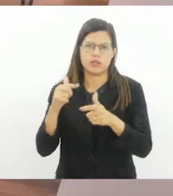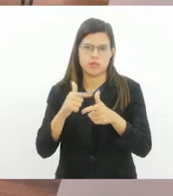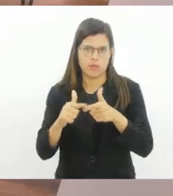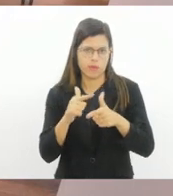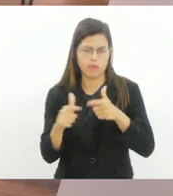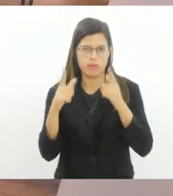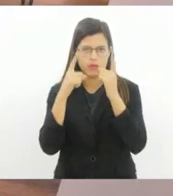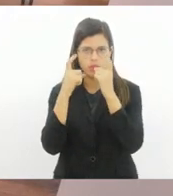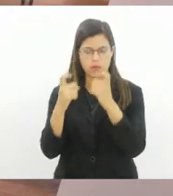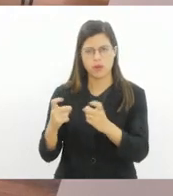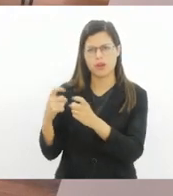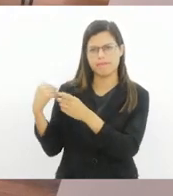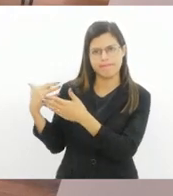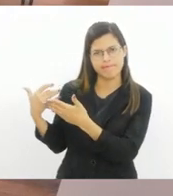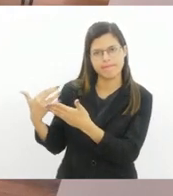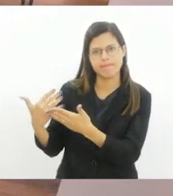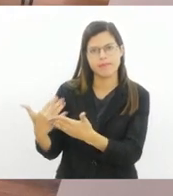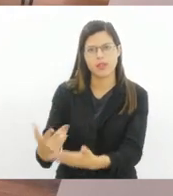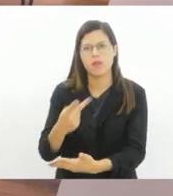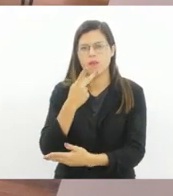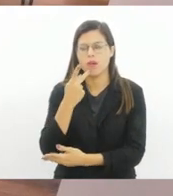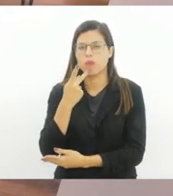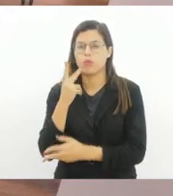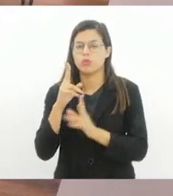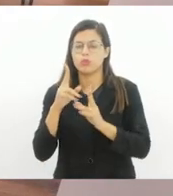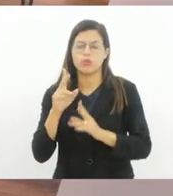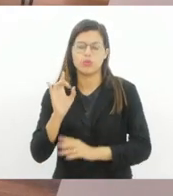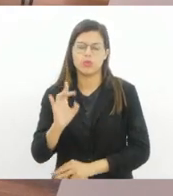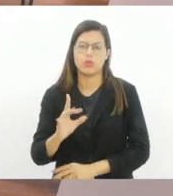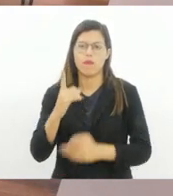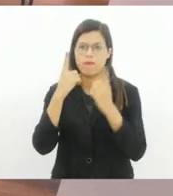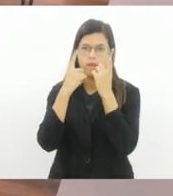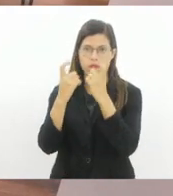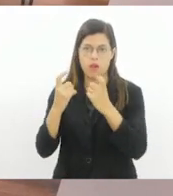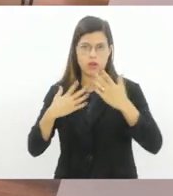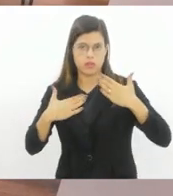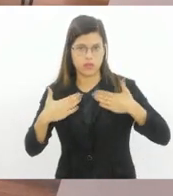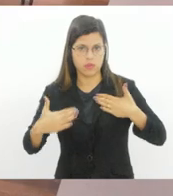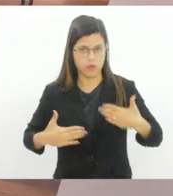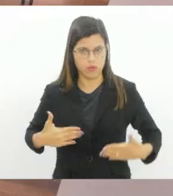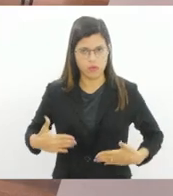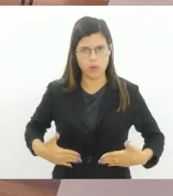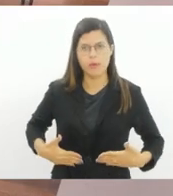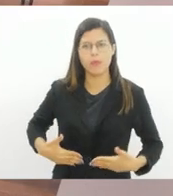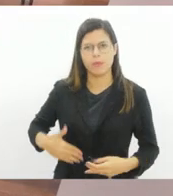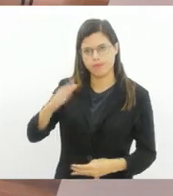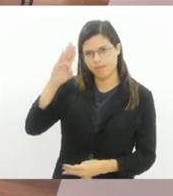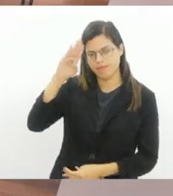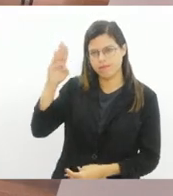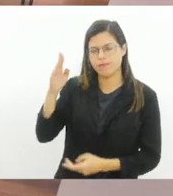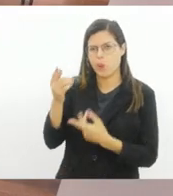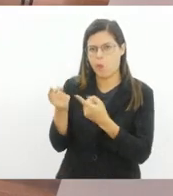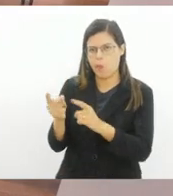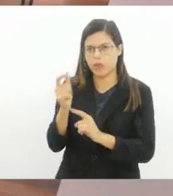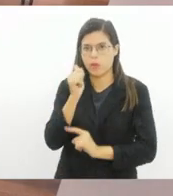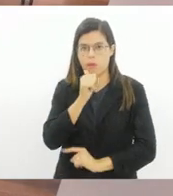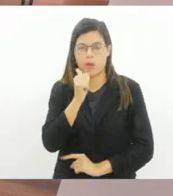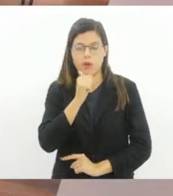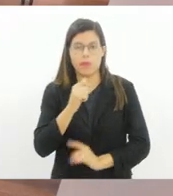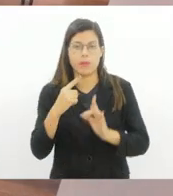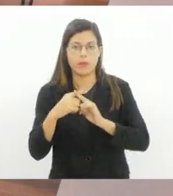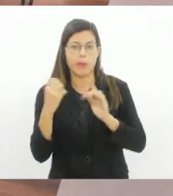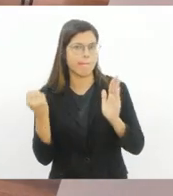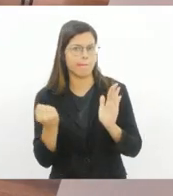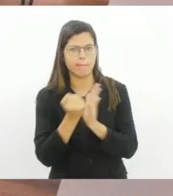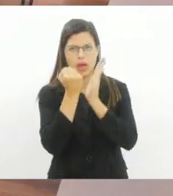tempo, a gente falou somente sobre a violência física, né, principalmente no caso da violência contra a mulher, porque deixa marcas. Mas